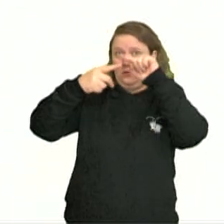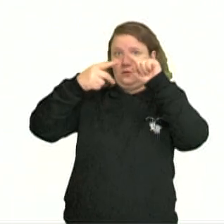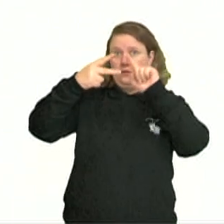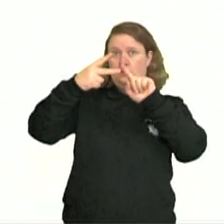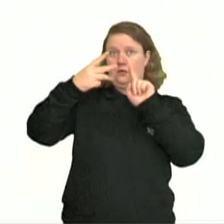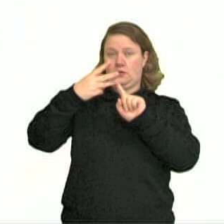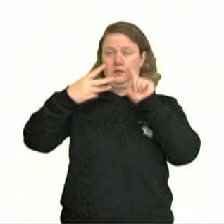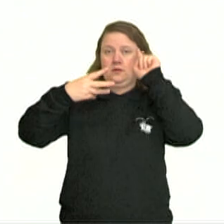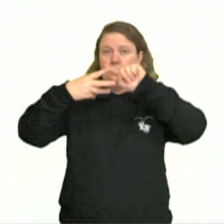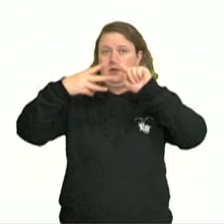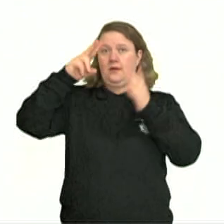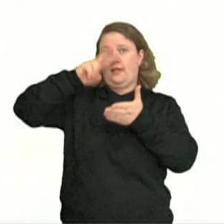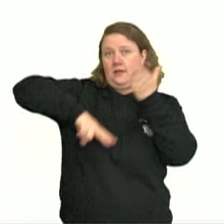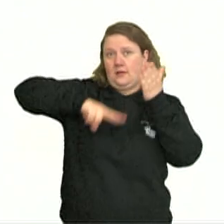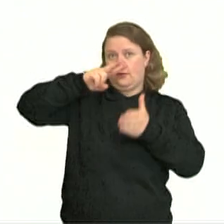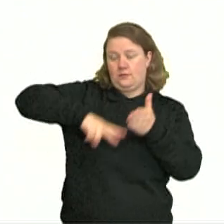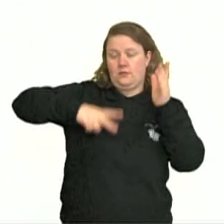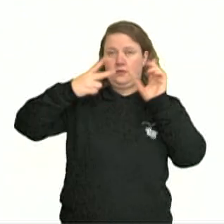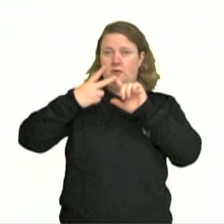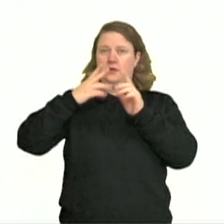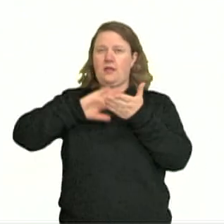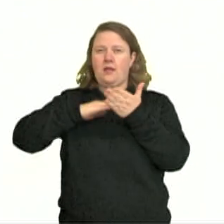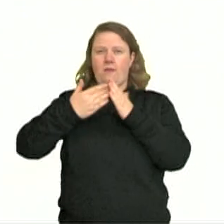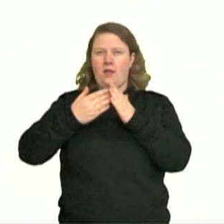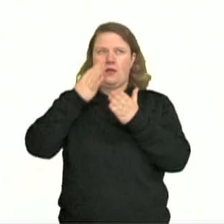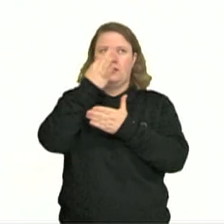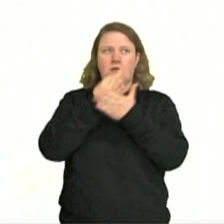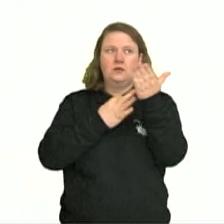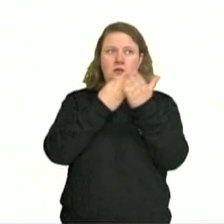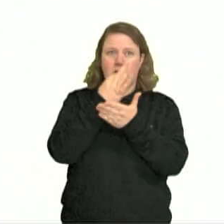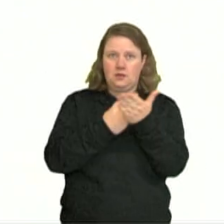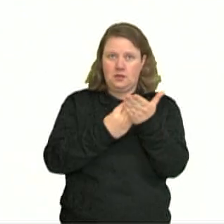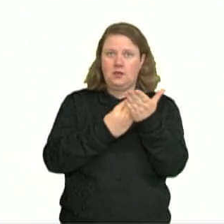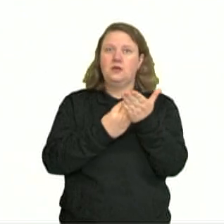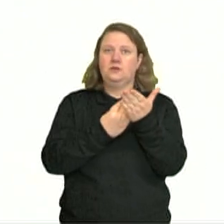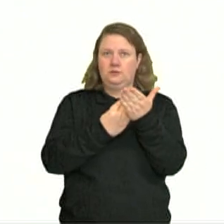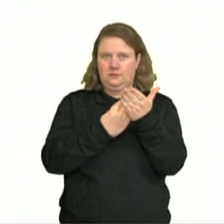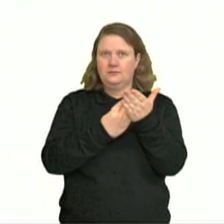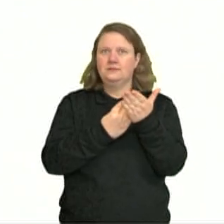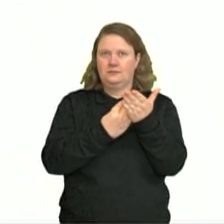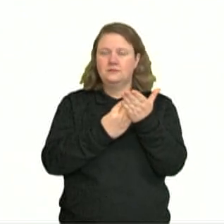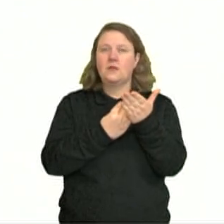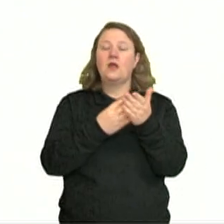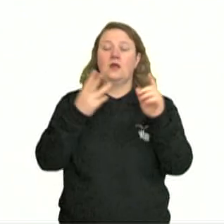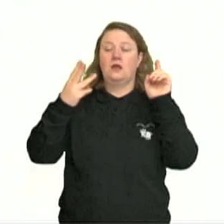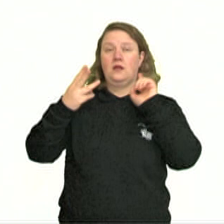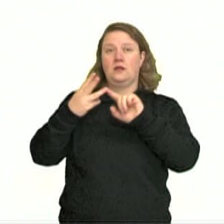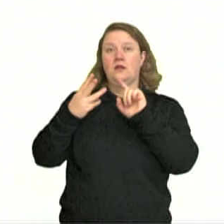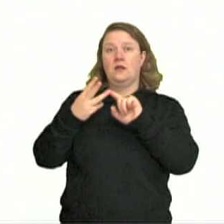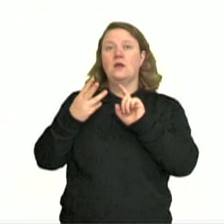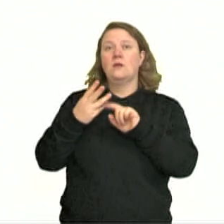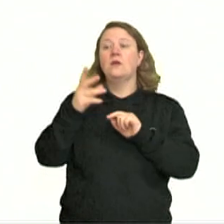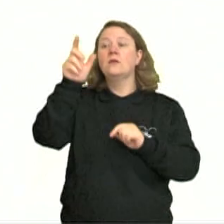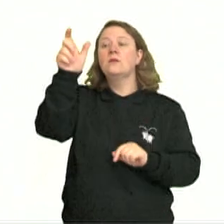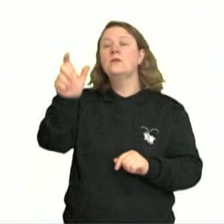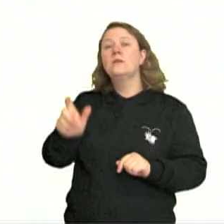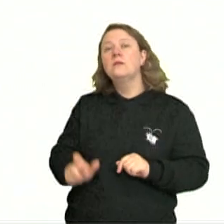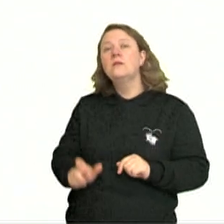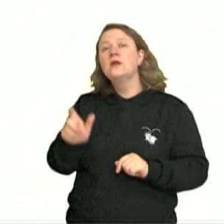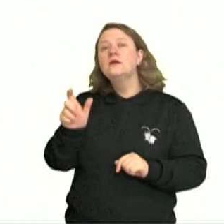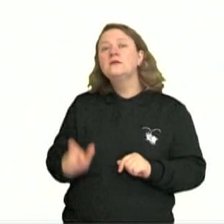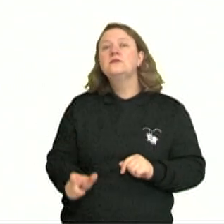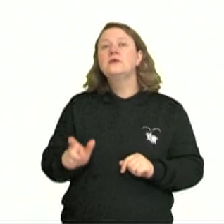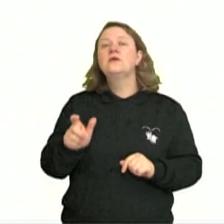a leitura e a interpretação de textos biográficos, né? A gente vai falar, inclusive, sobre a biografia de uma excelente